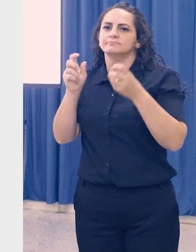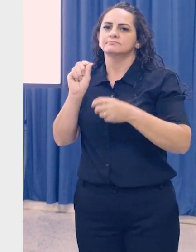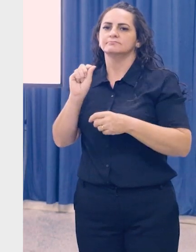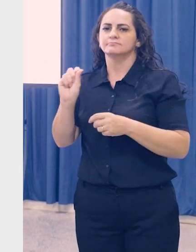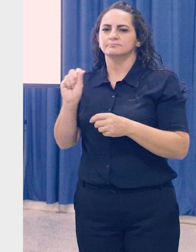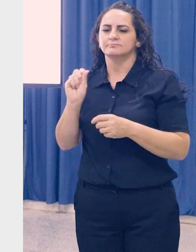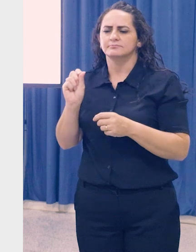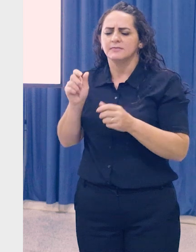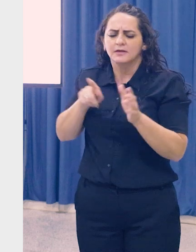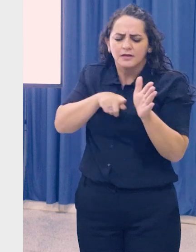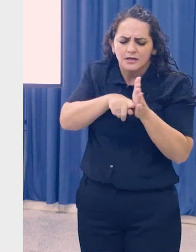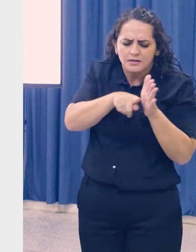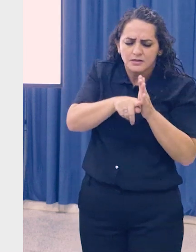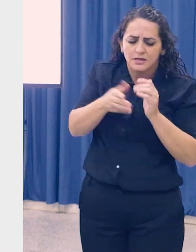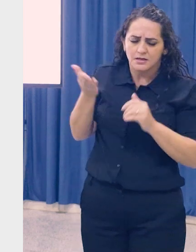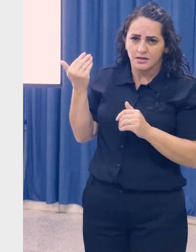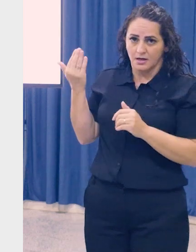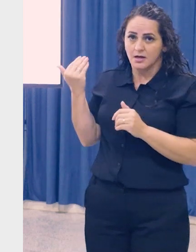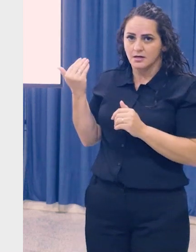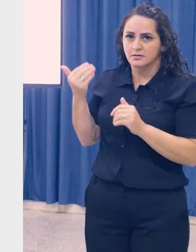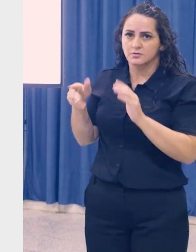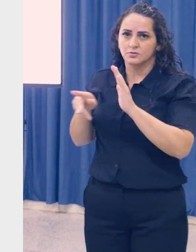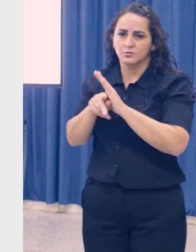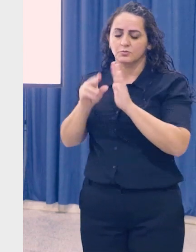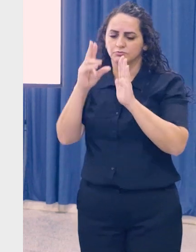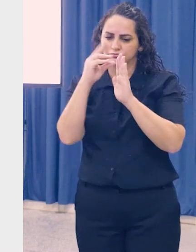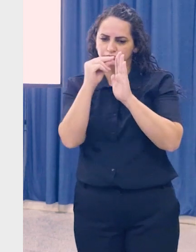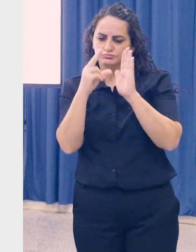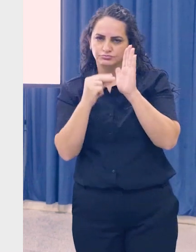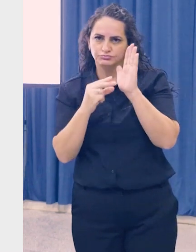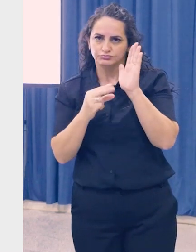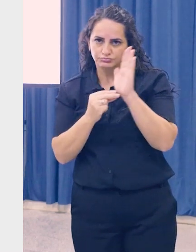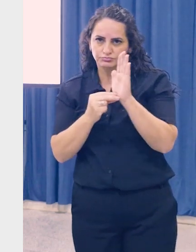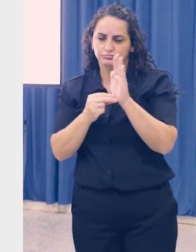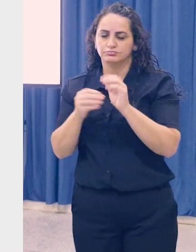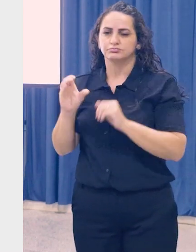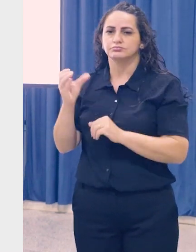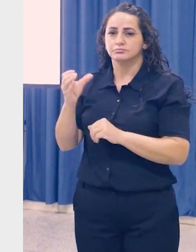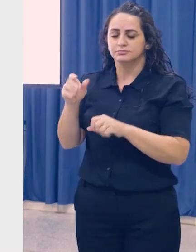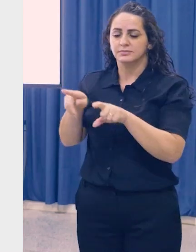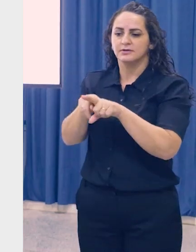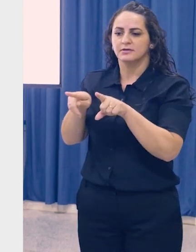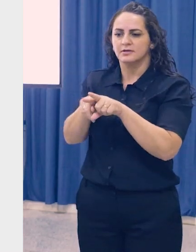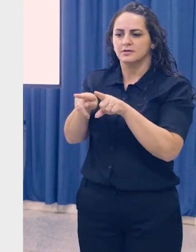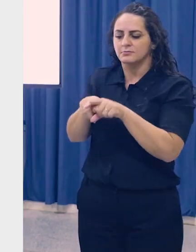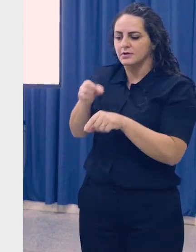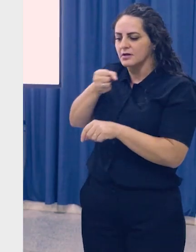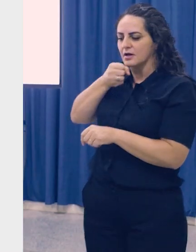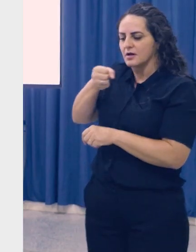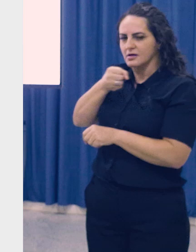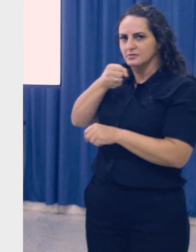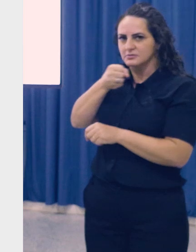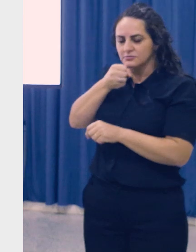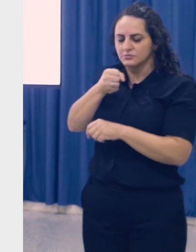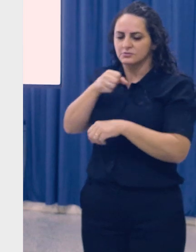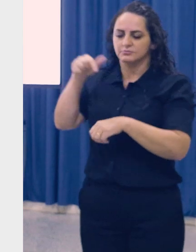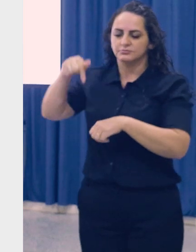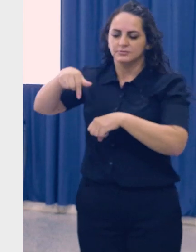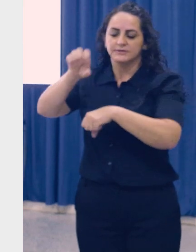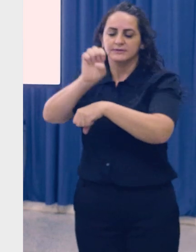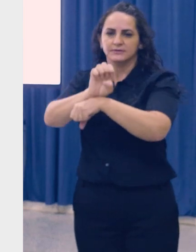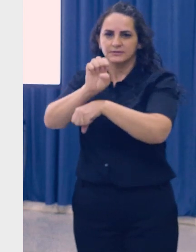meio às minhas pesquisas, por artigos científicos, também fiz algumas entrevistas com produtores aqui de Santa